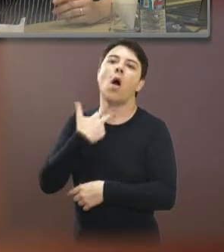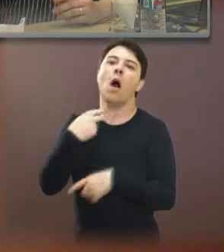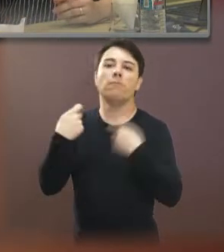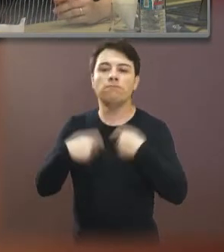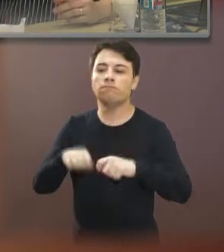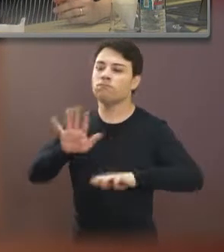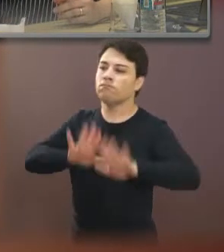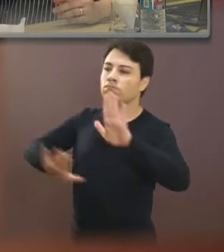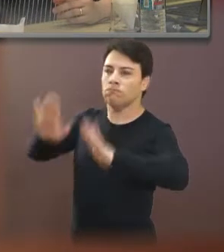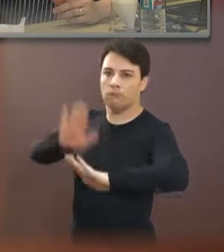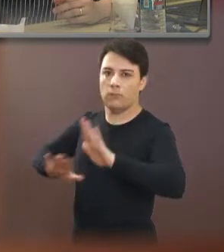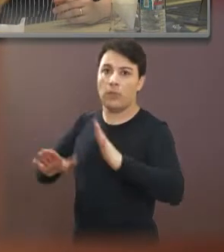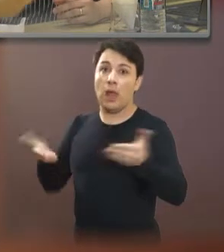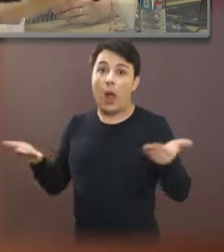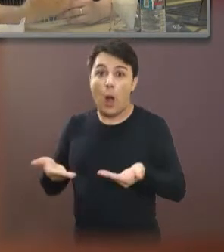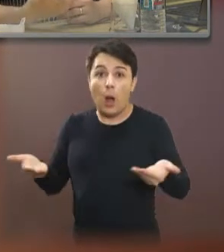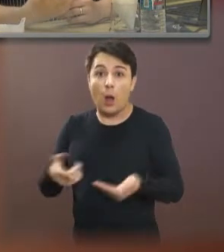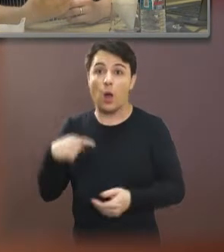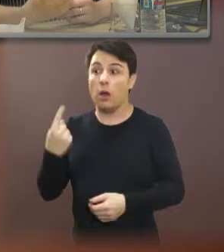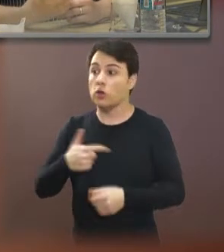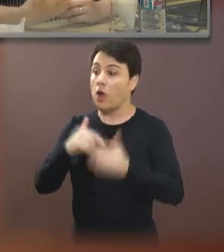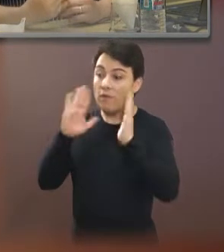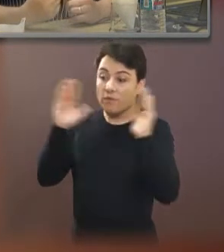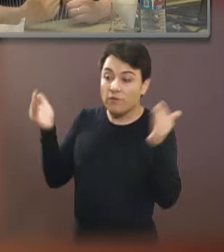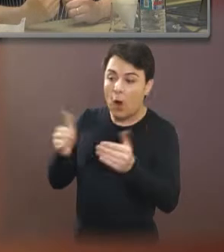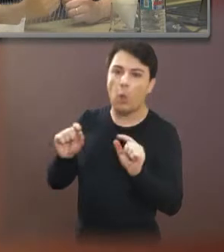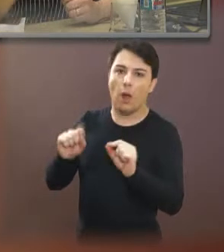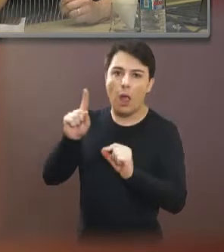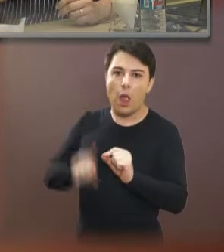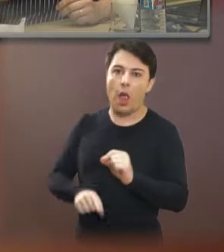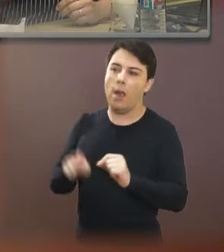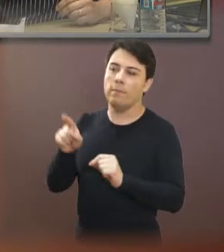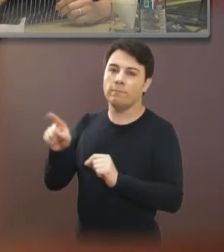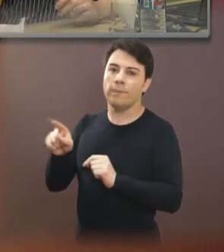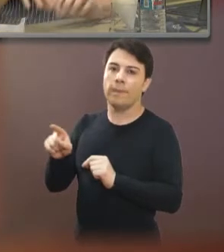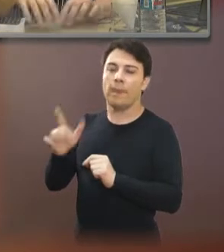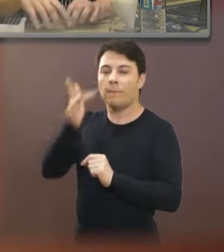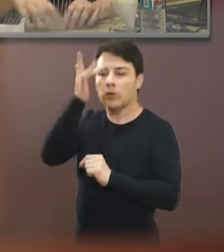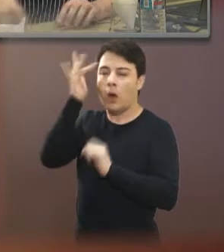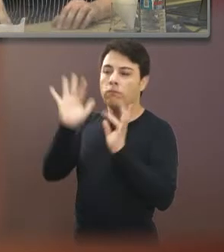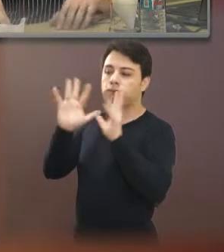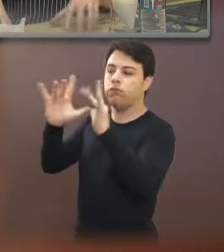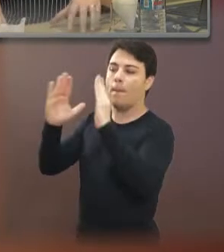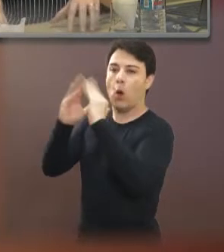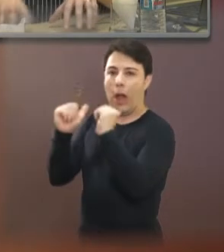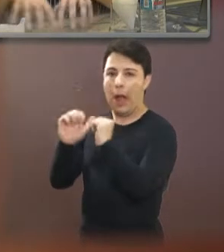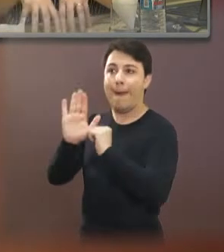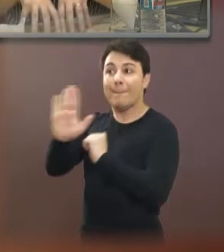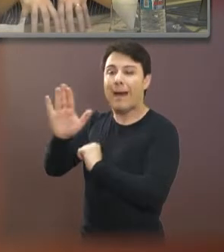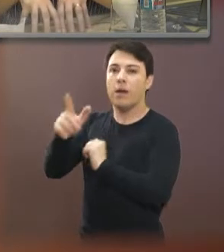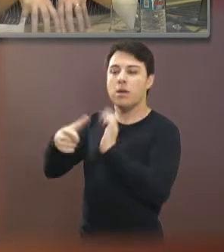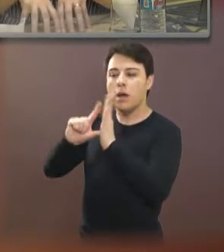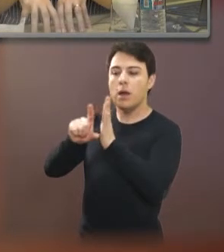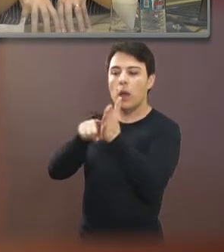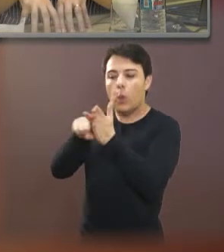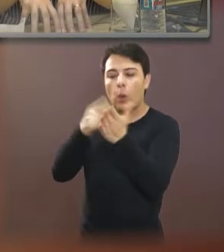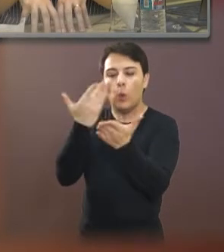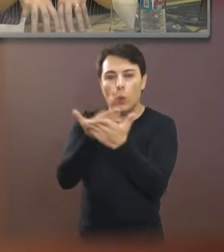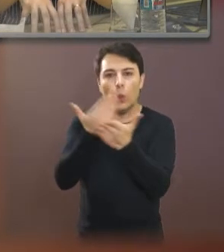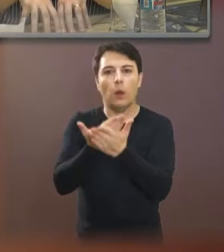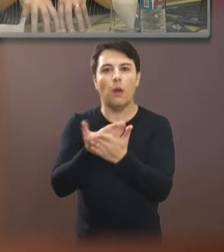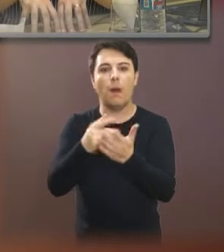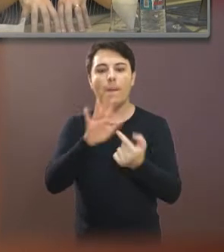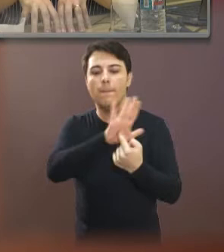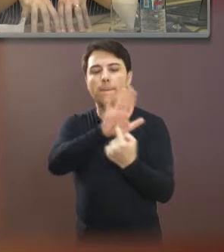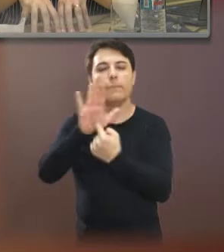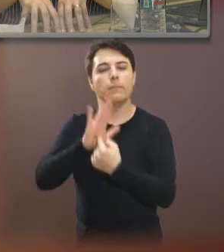estamos focando na área de ocupação urbana, que é o que interessa, porque, além desse estudo que mostra potenciais áreas de